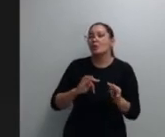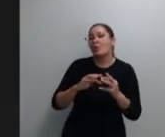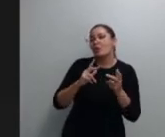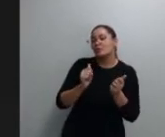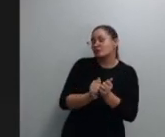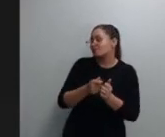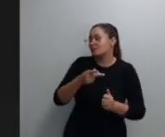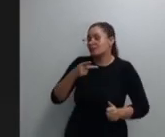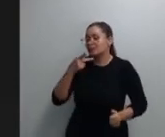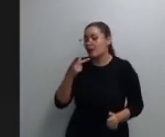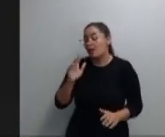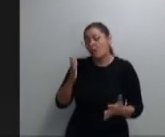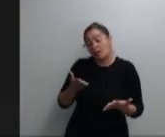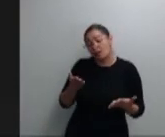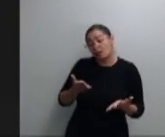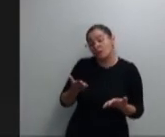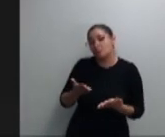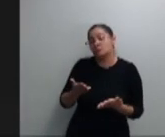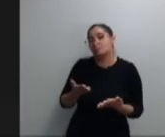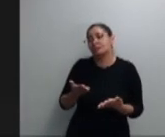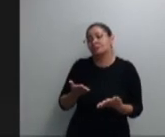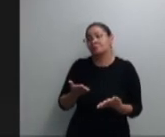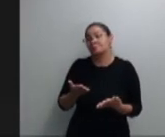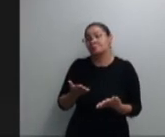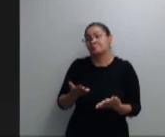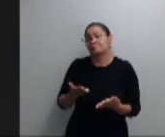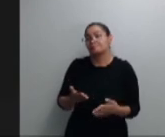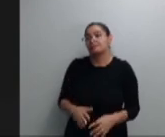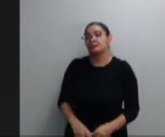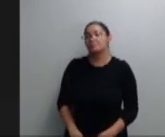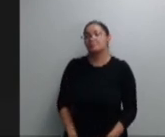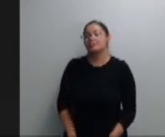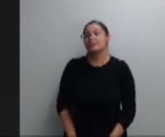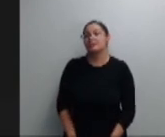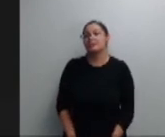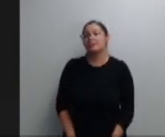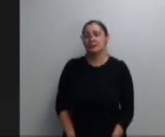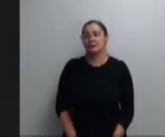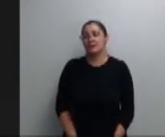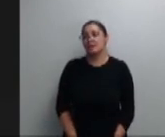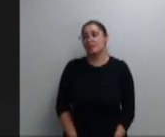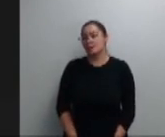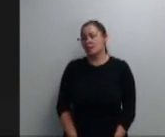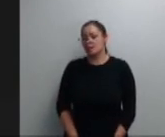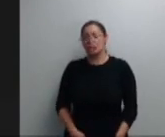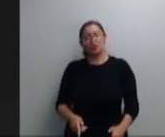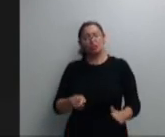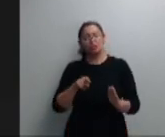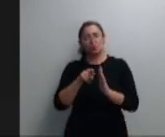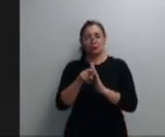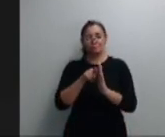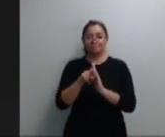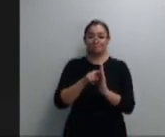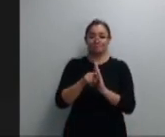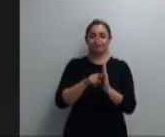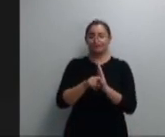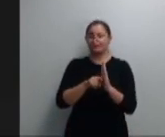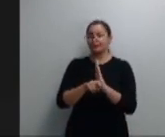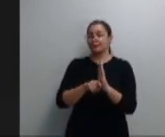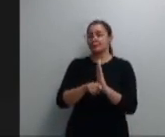disse agora isto que estamos analisando é isto que estamos analisando que estamos analisando é uma